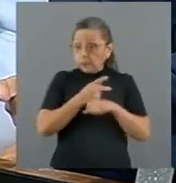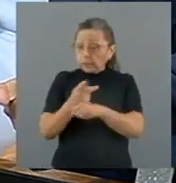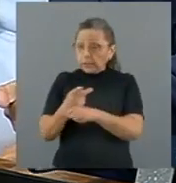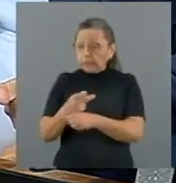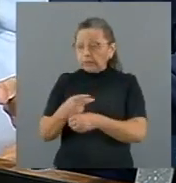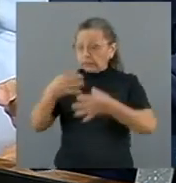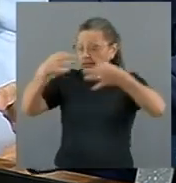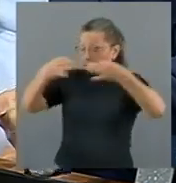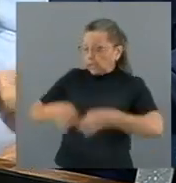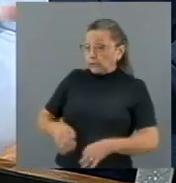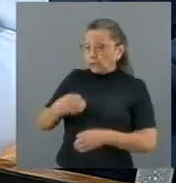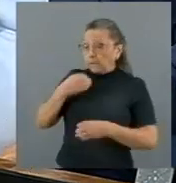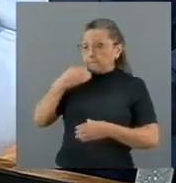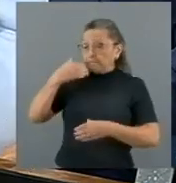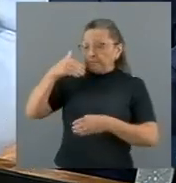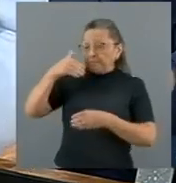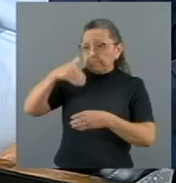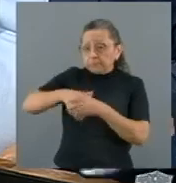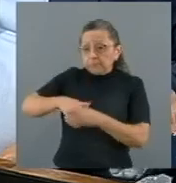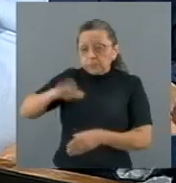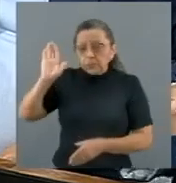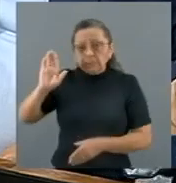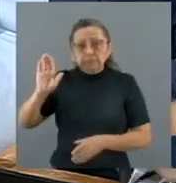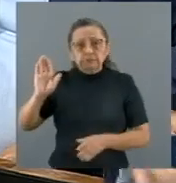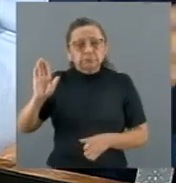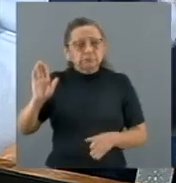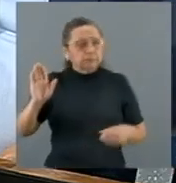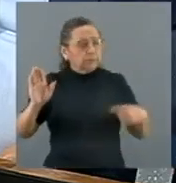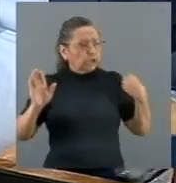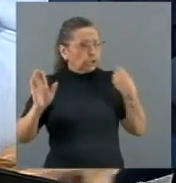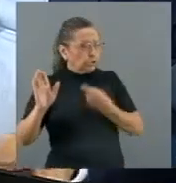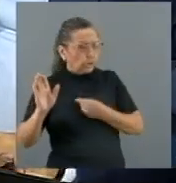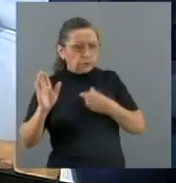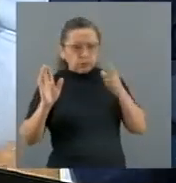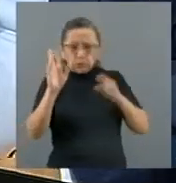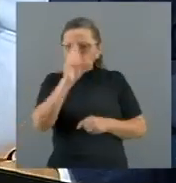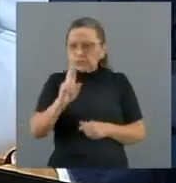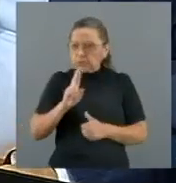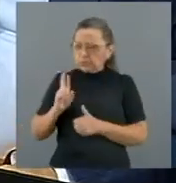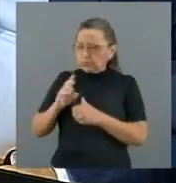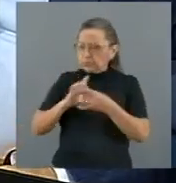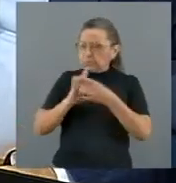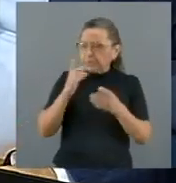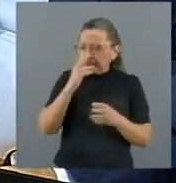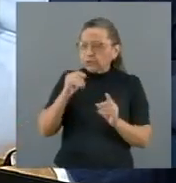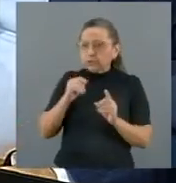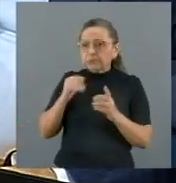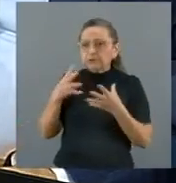eleitoral, nós estejamos, em nome da democracia, aviltando a democracia.